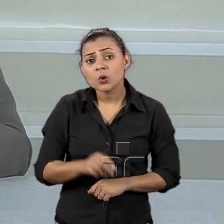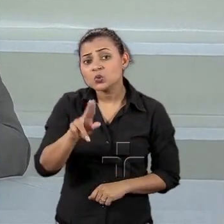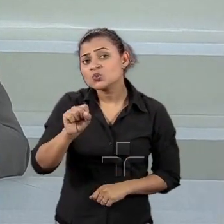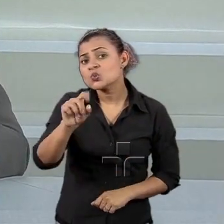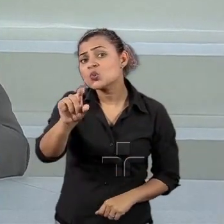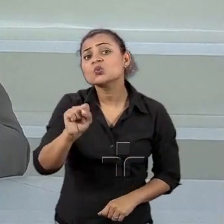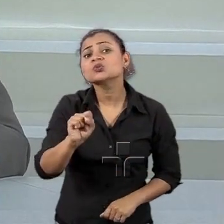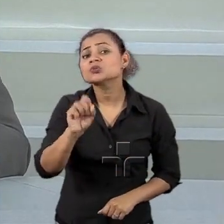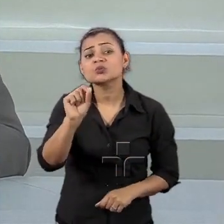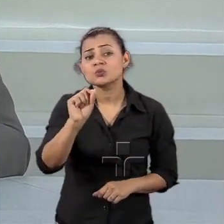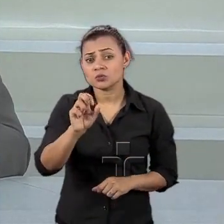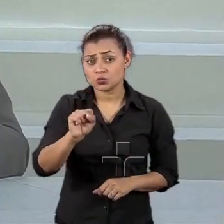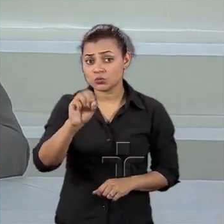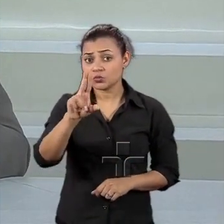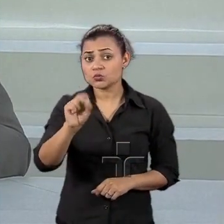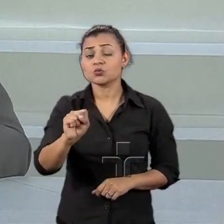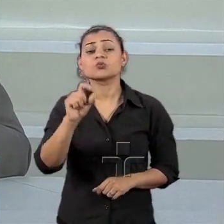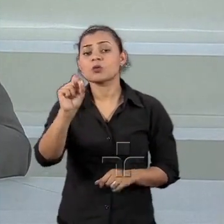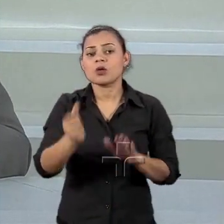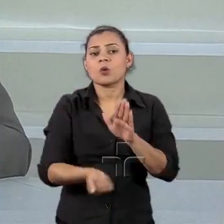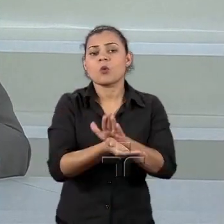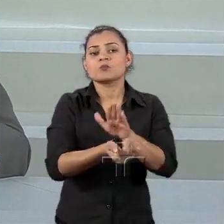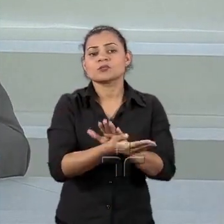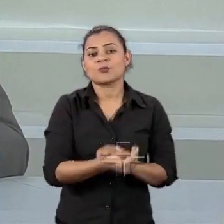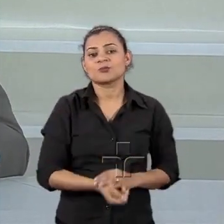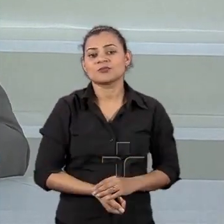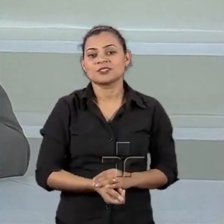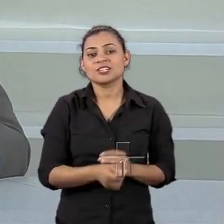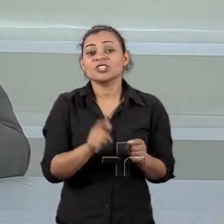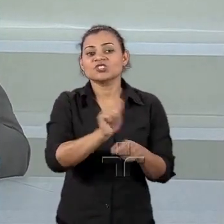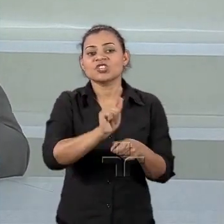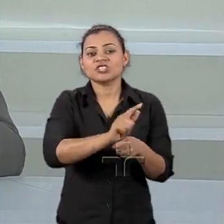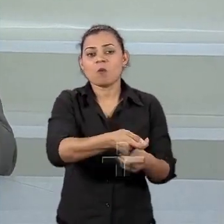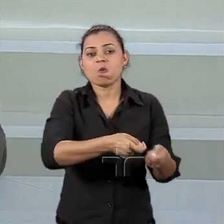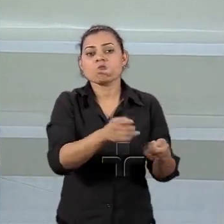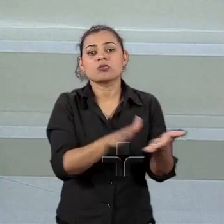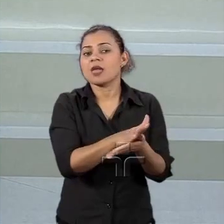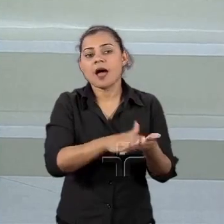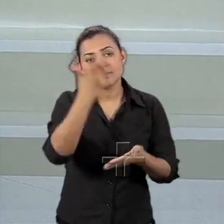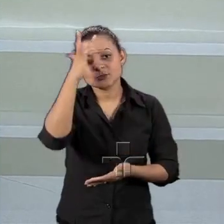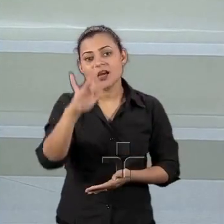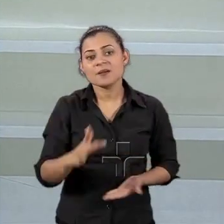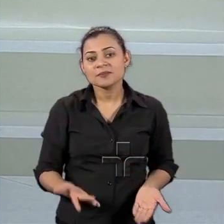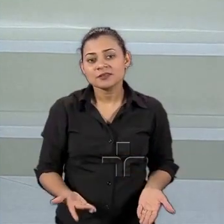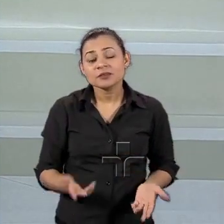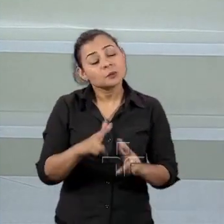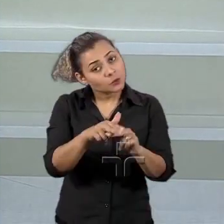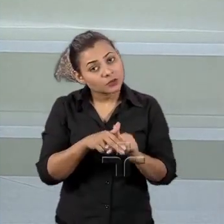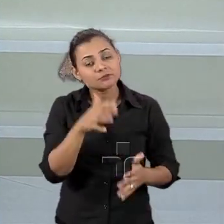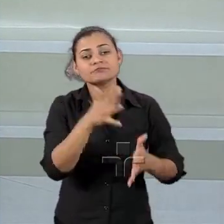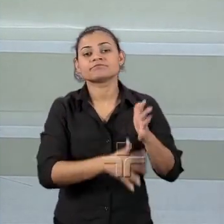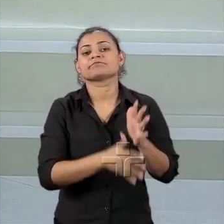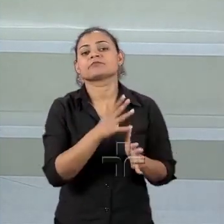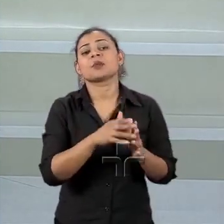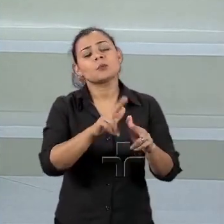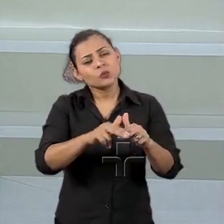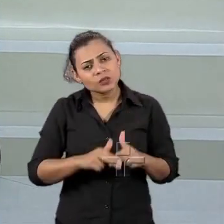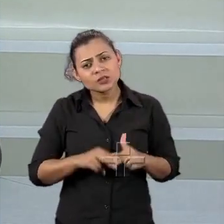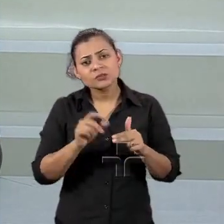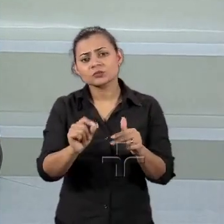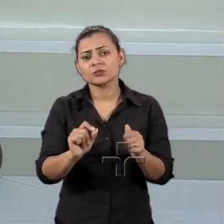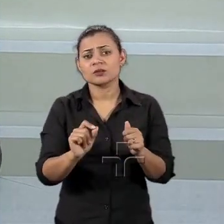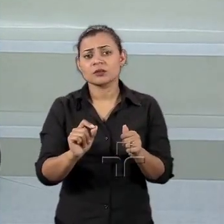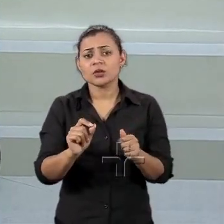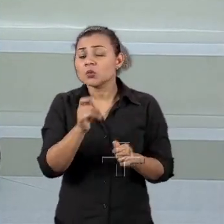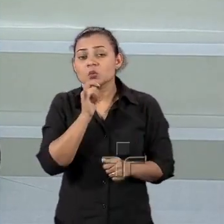está na má gestão e na corrupção do dinheiro público. Então, se você não ter esse